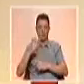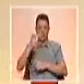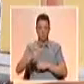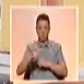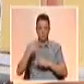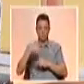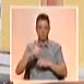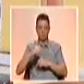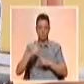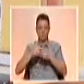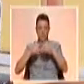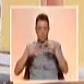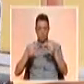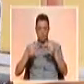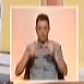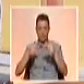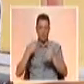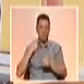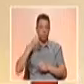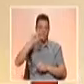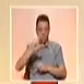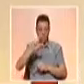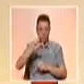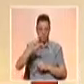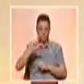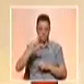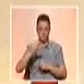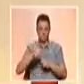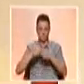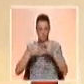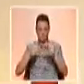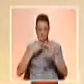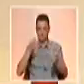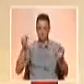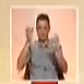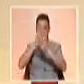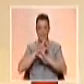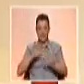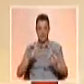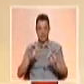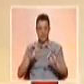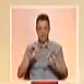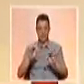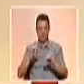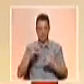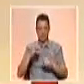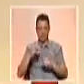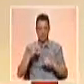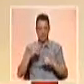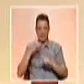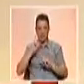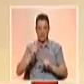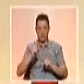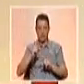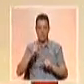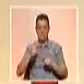telhado? Foram umas plantas muito pequeninas, que são umas plantas fantásticas, que são umas primas das plantas